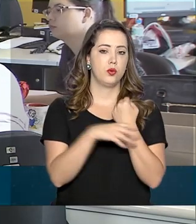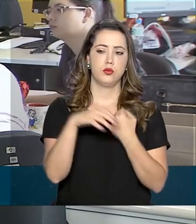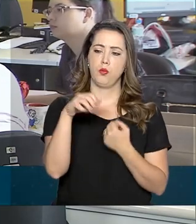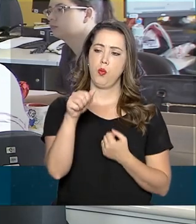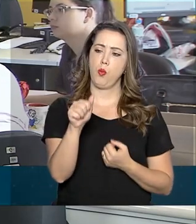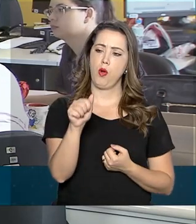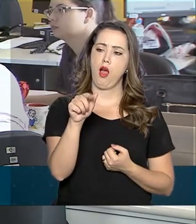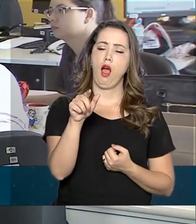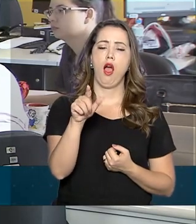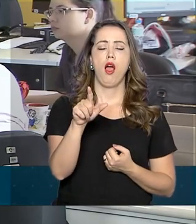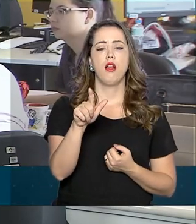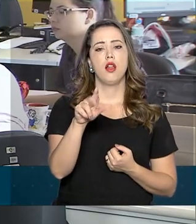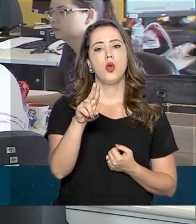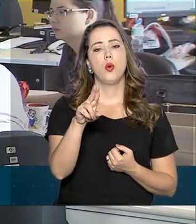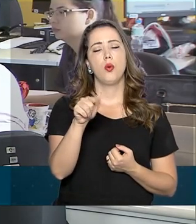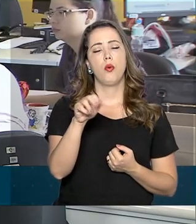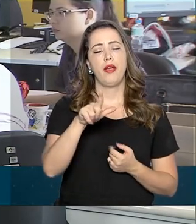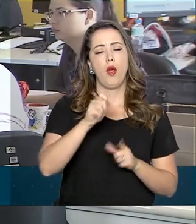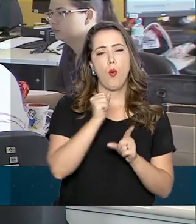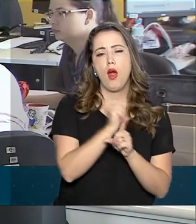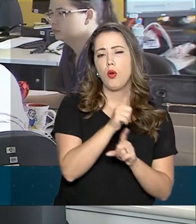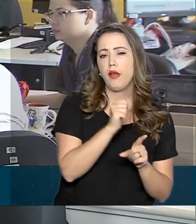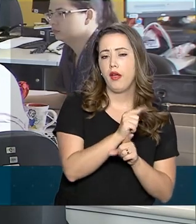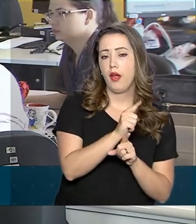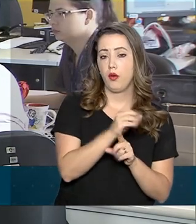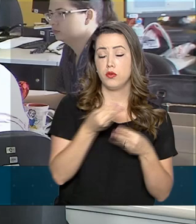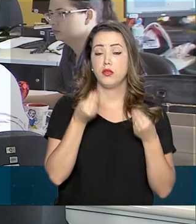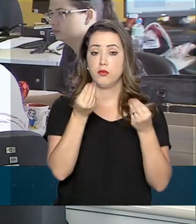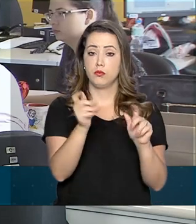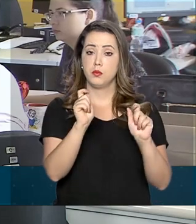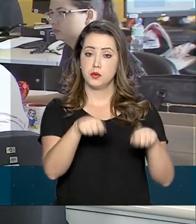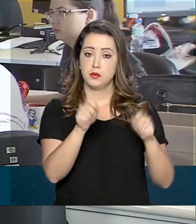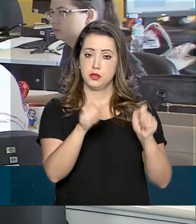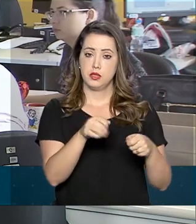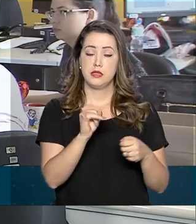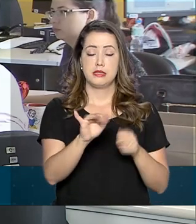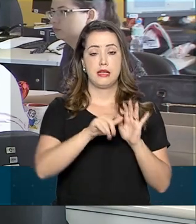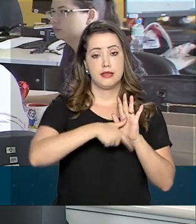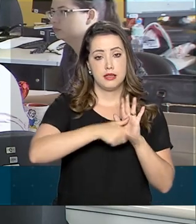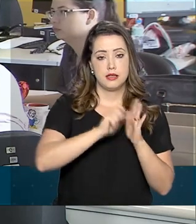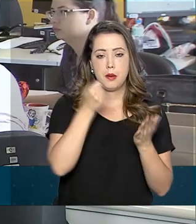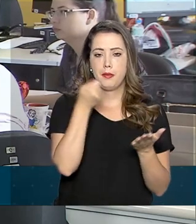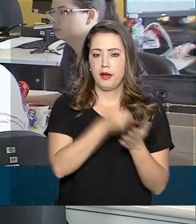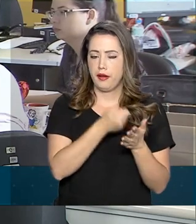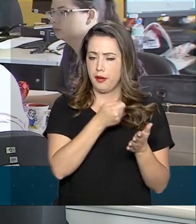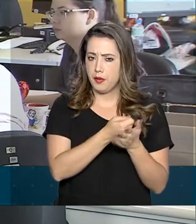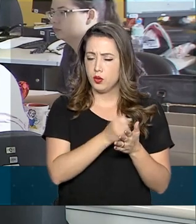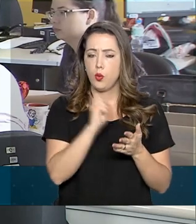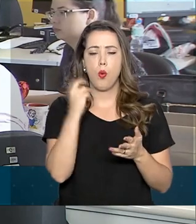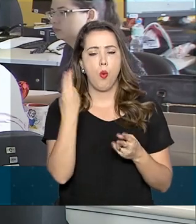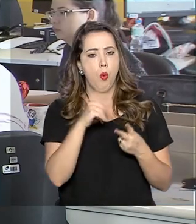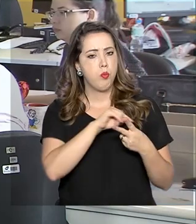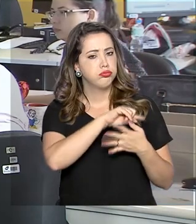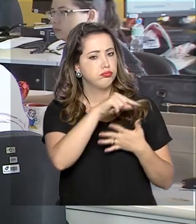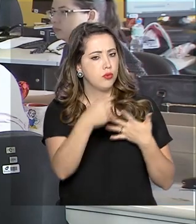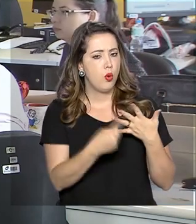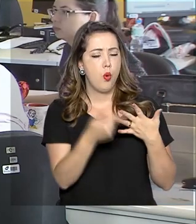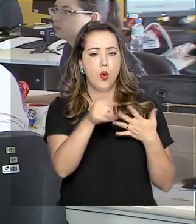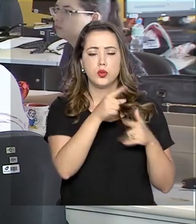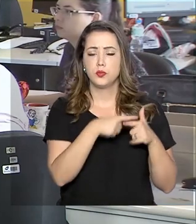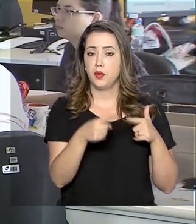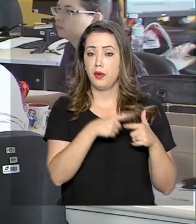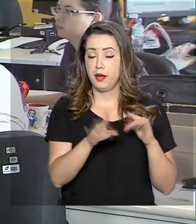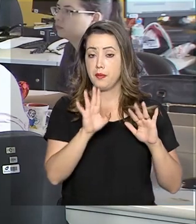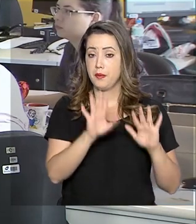pagamento de indenização ao proprietário pelos prejuízos causados por atraso de pagamento do inquilino e outros danos.